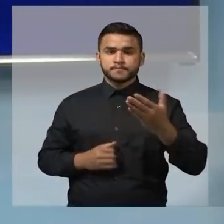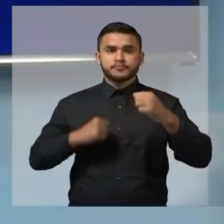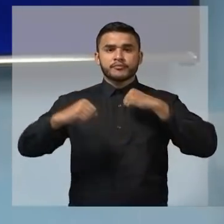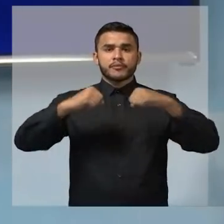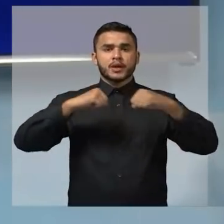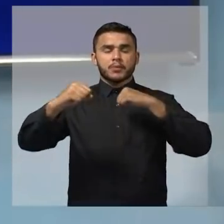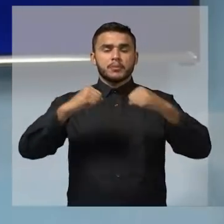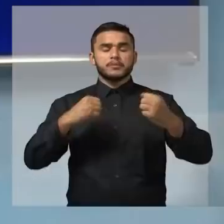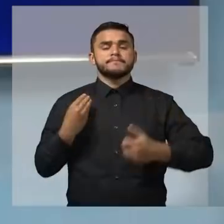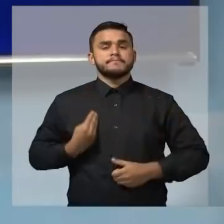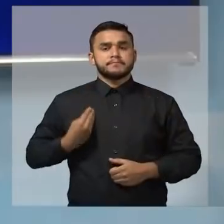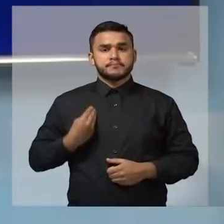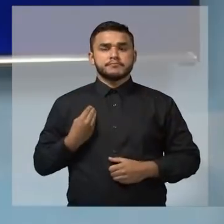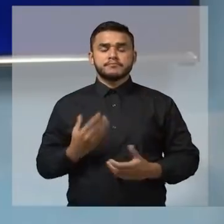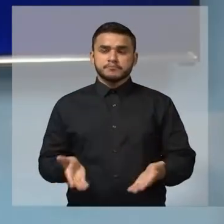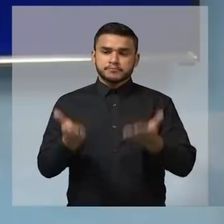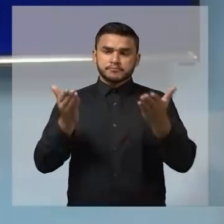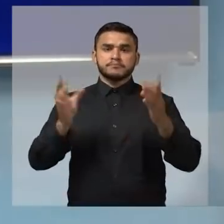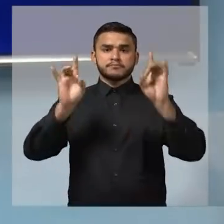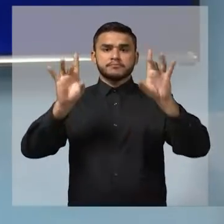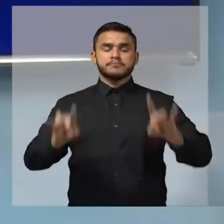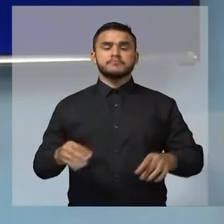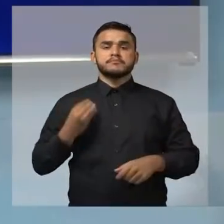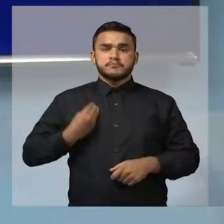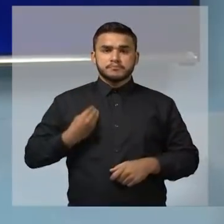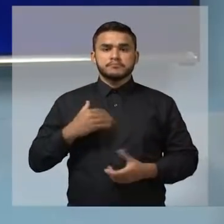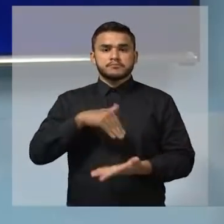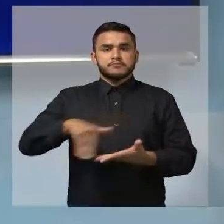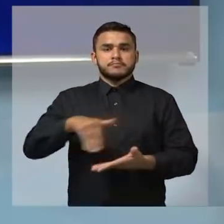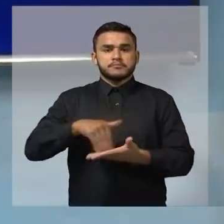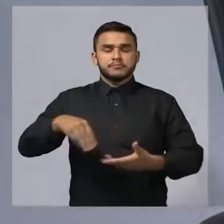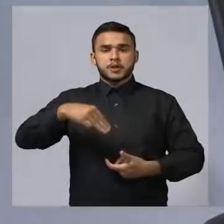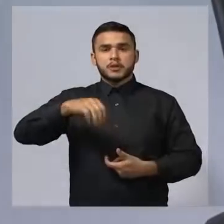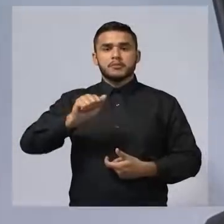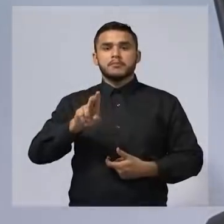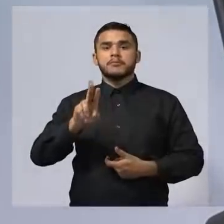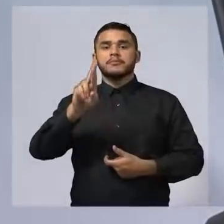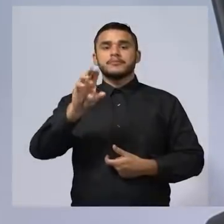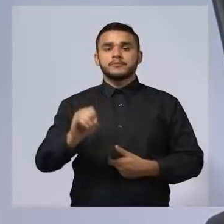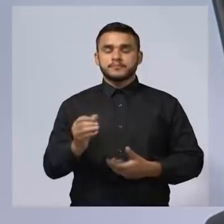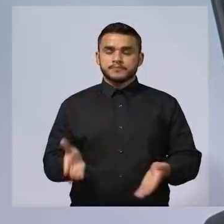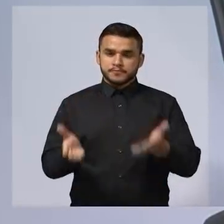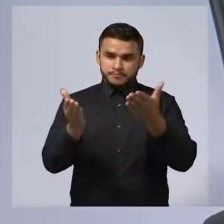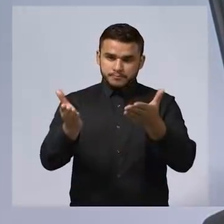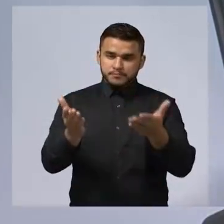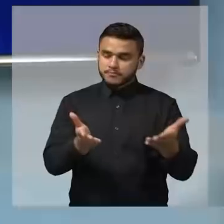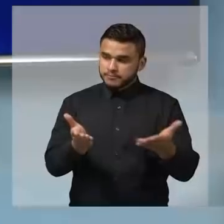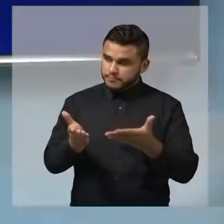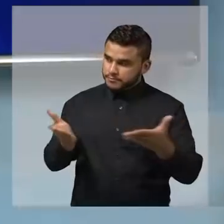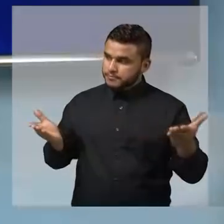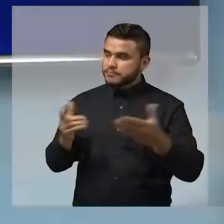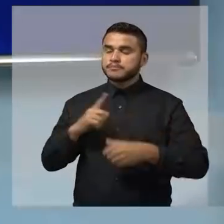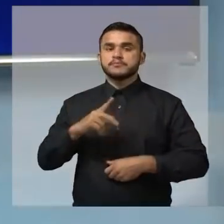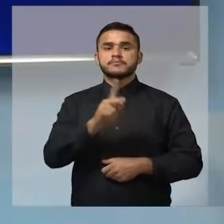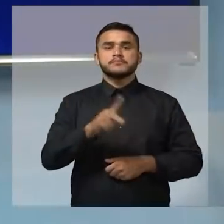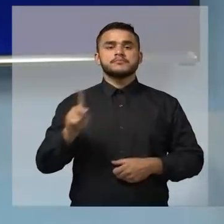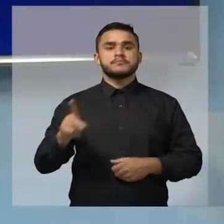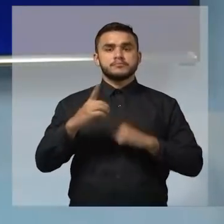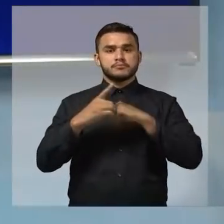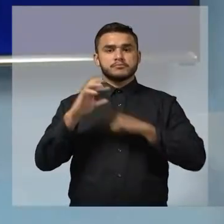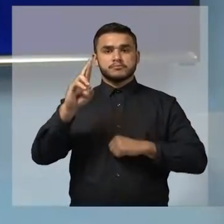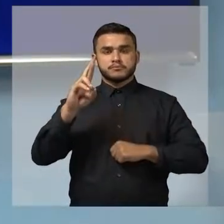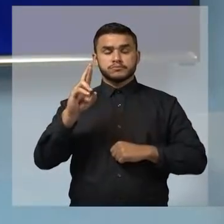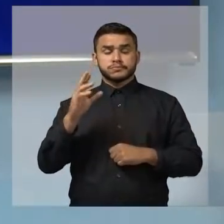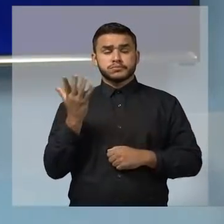nós temos hoje como convidado especial a presença do secretário Mário Albuquerque e com ele, para debater, o professor doutor em